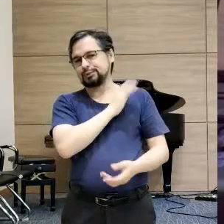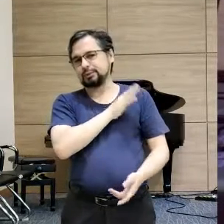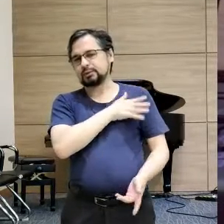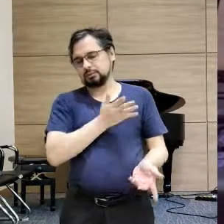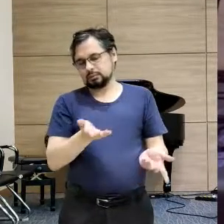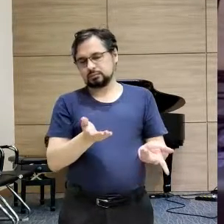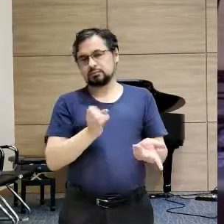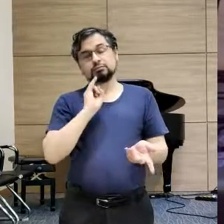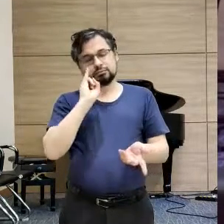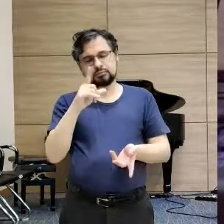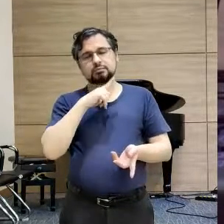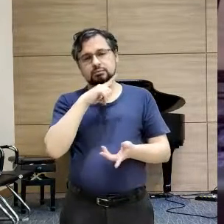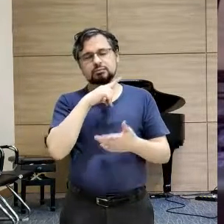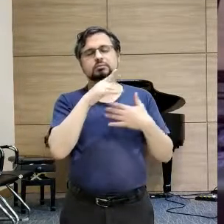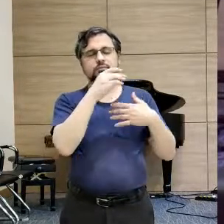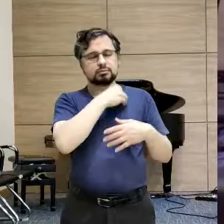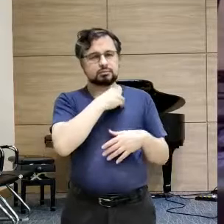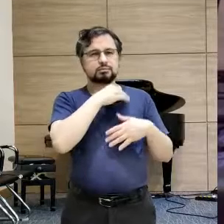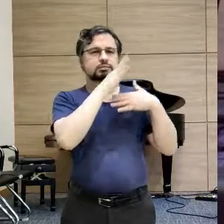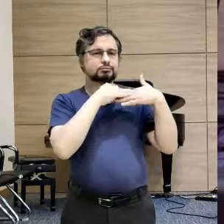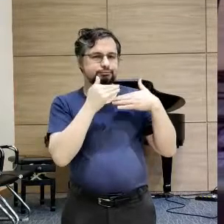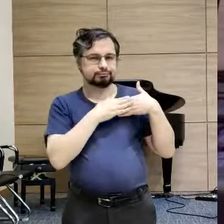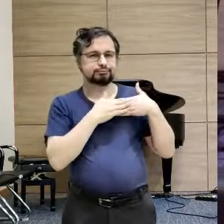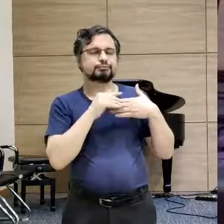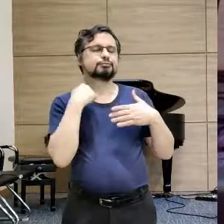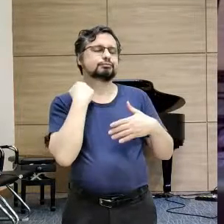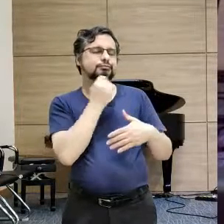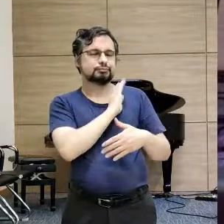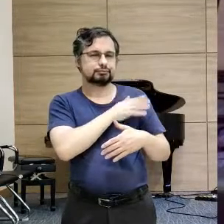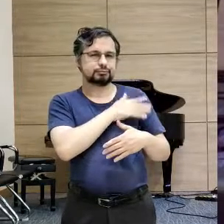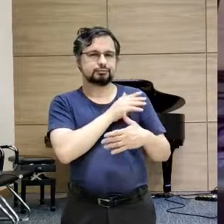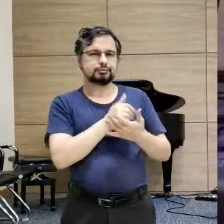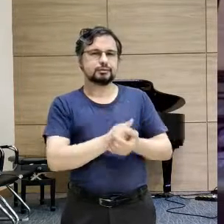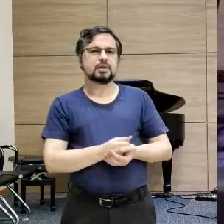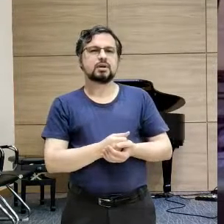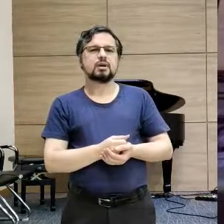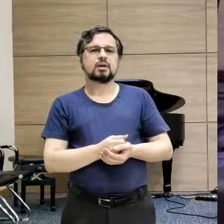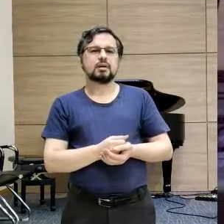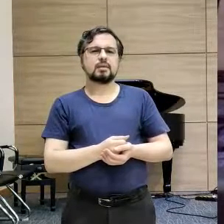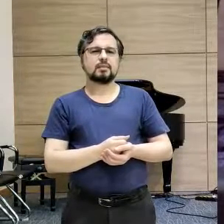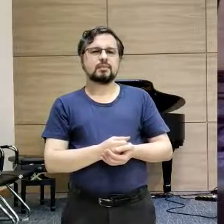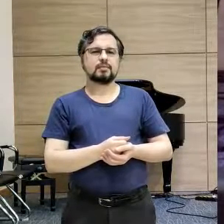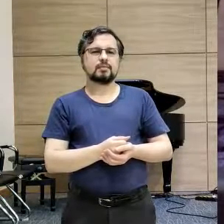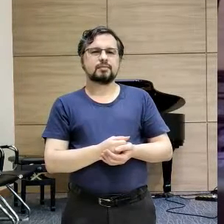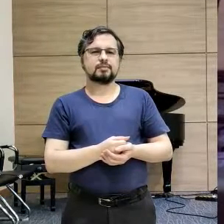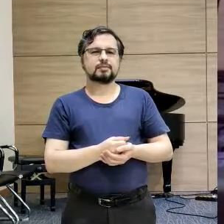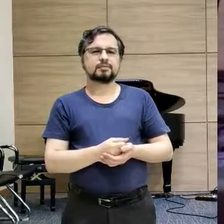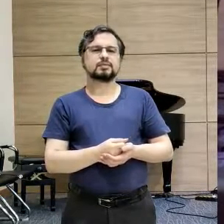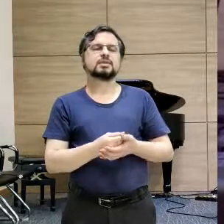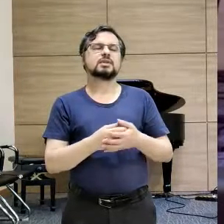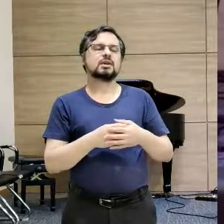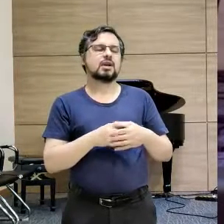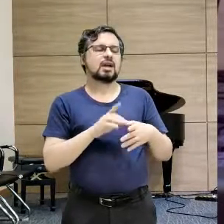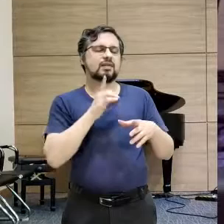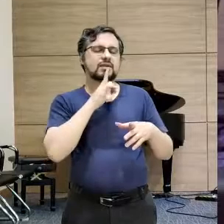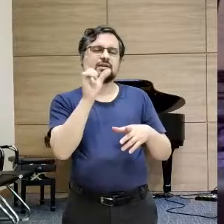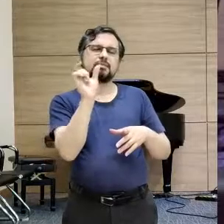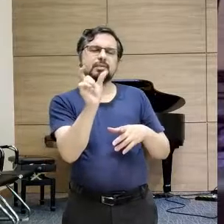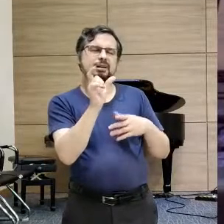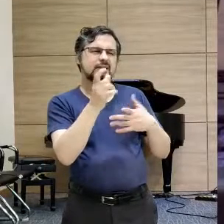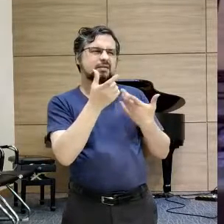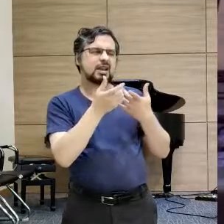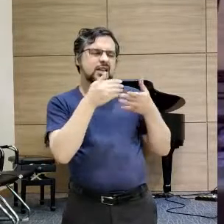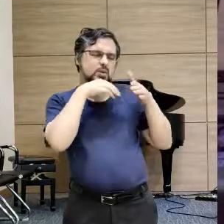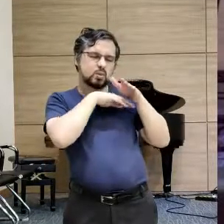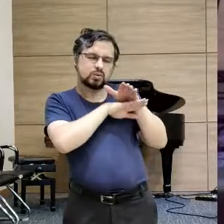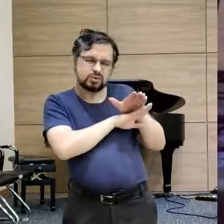se temos pecados agasalhados no nosso coração, e aqui o agasalhar não é a melhor expressão, é imantado no nosso coração, às vezes